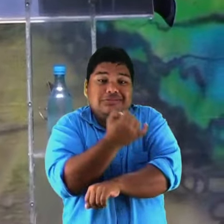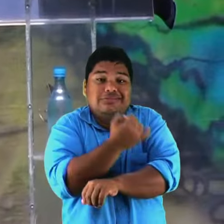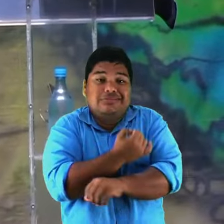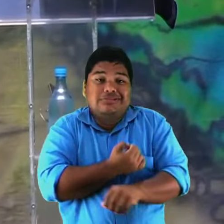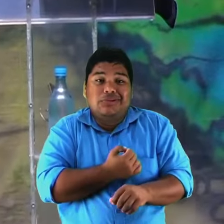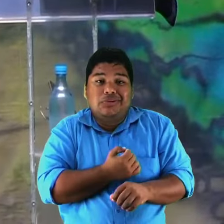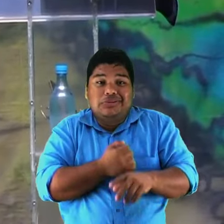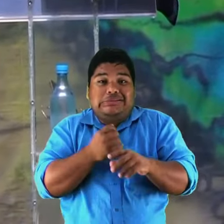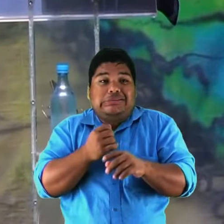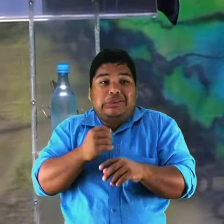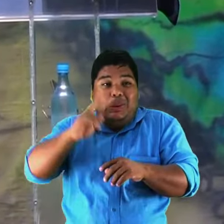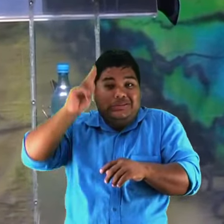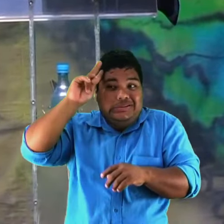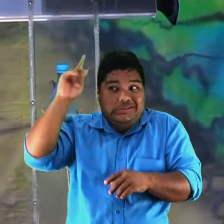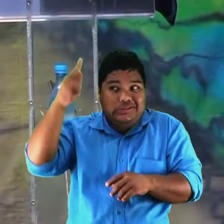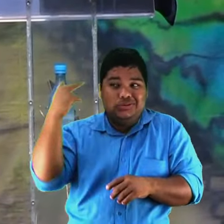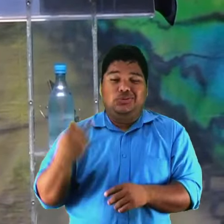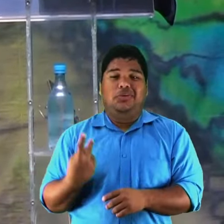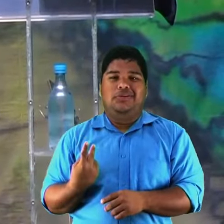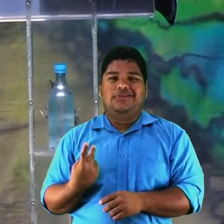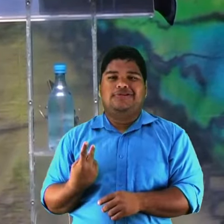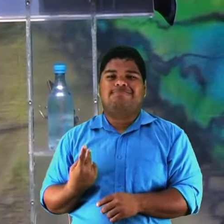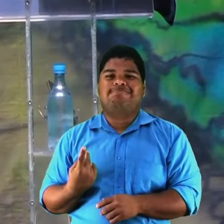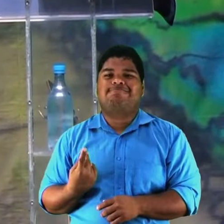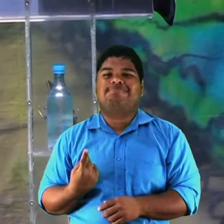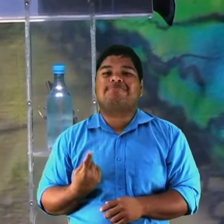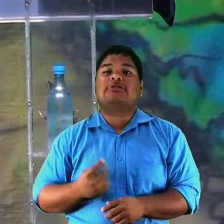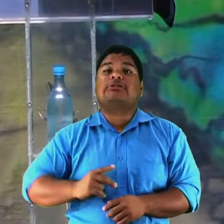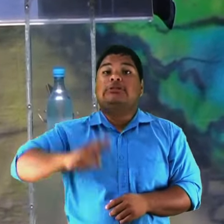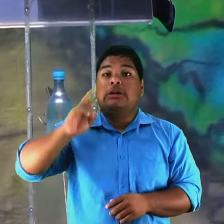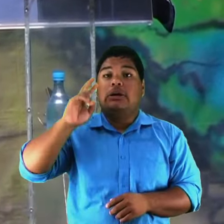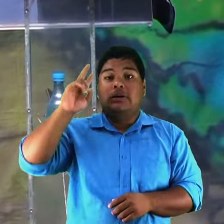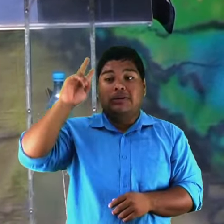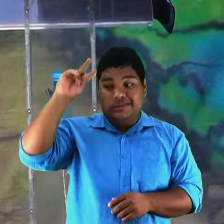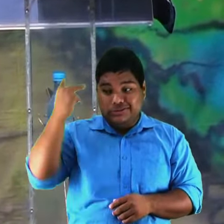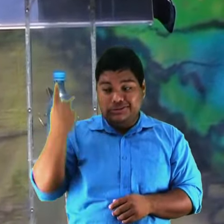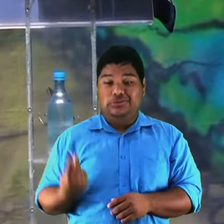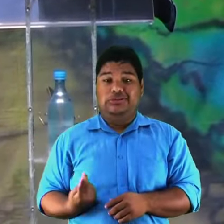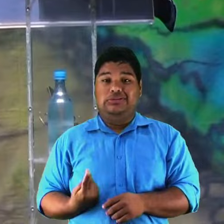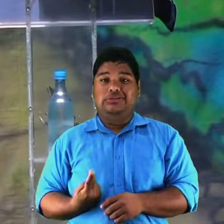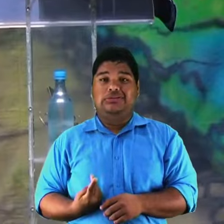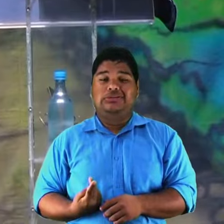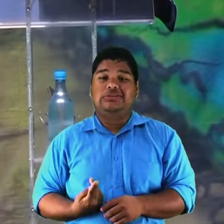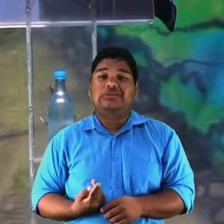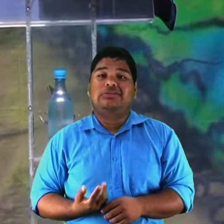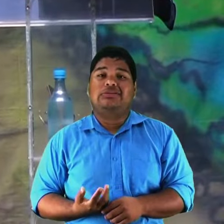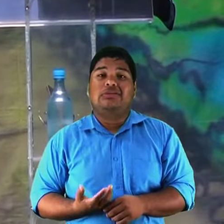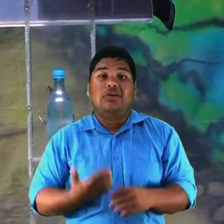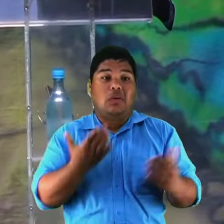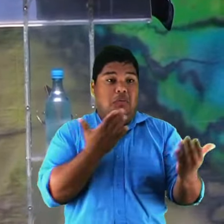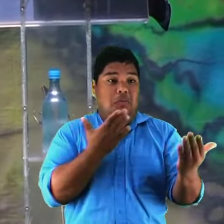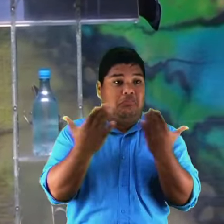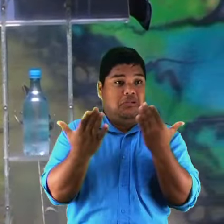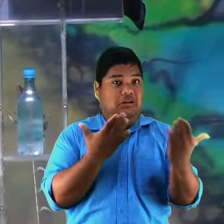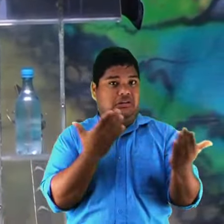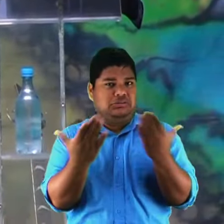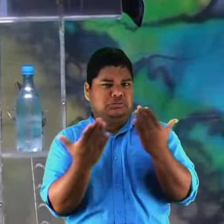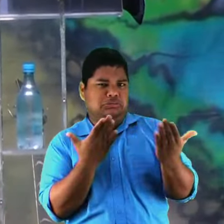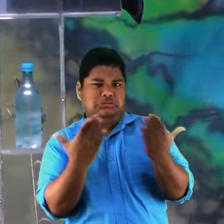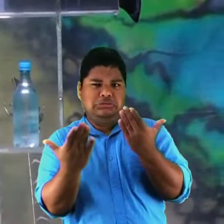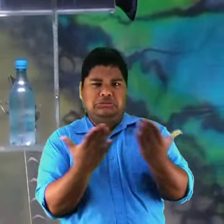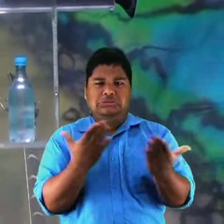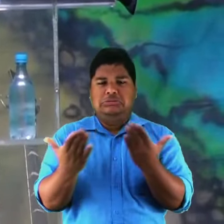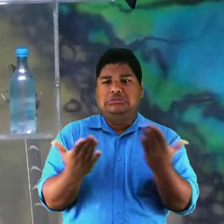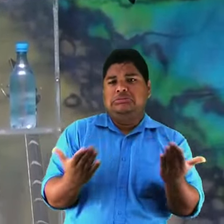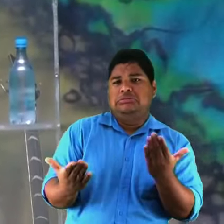histórias. E nessas histórias utiliza-se analogias, comparações.